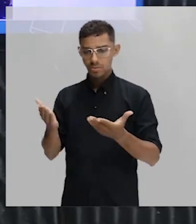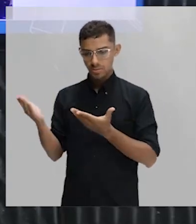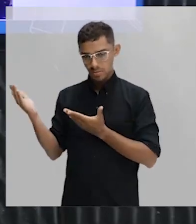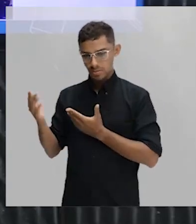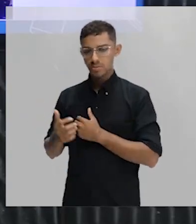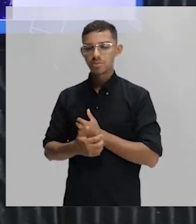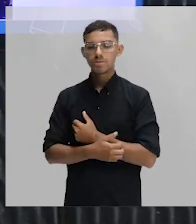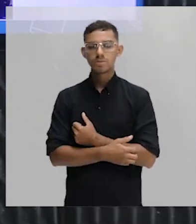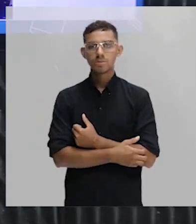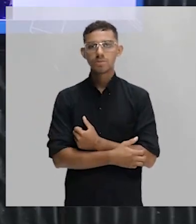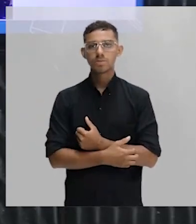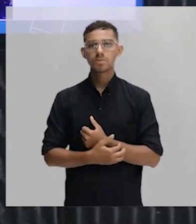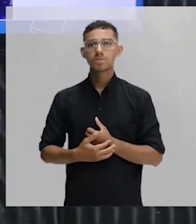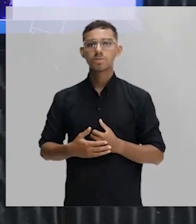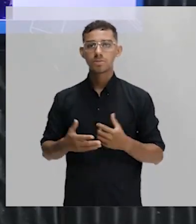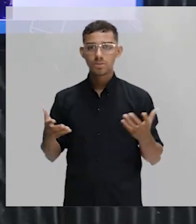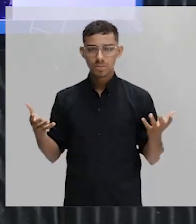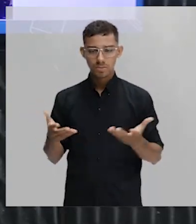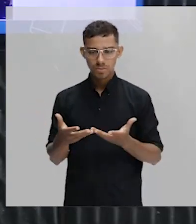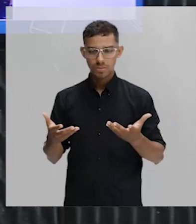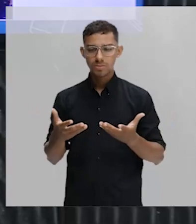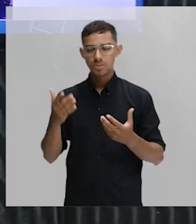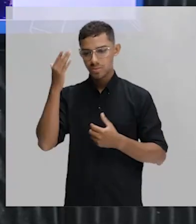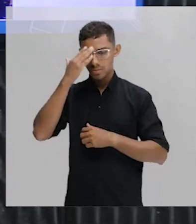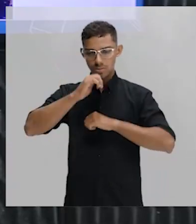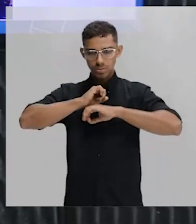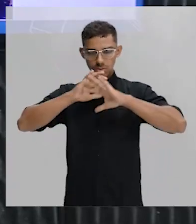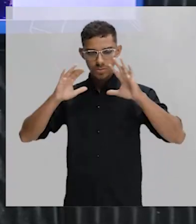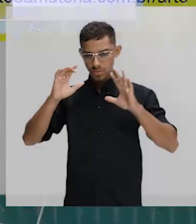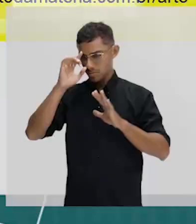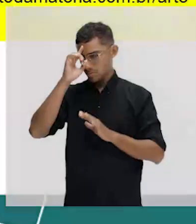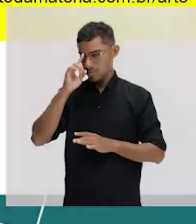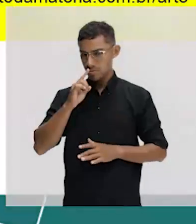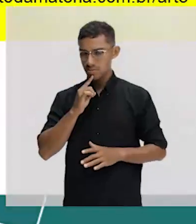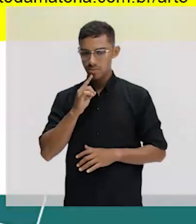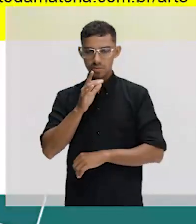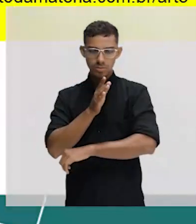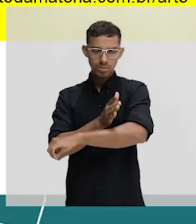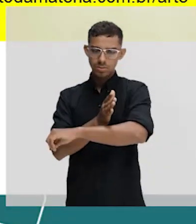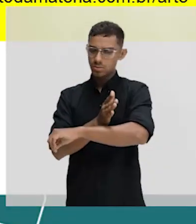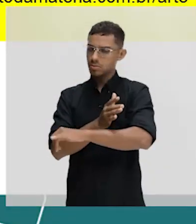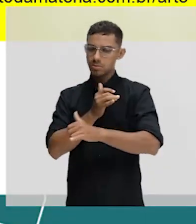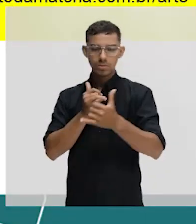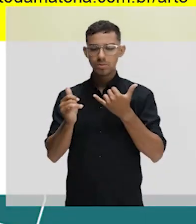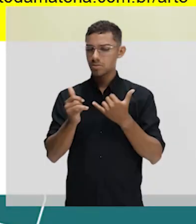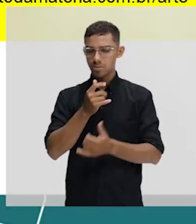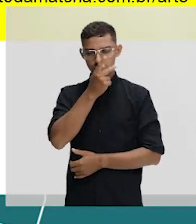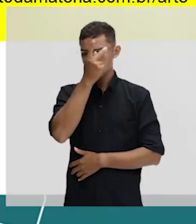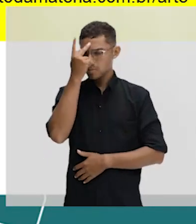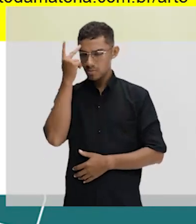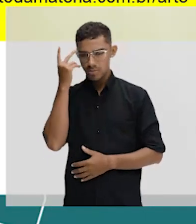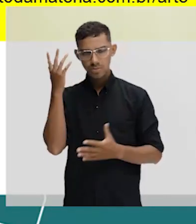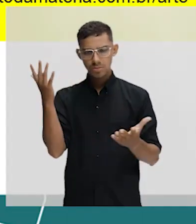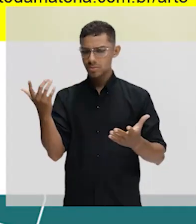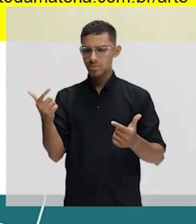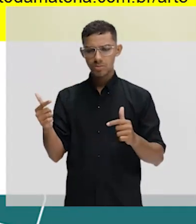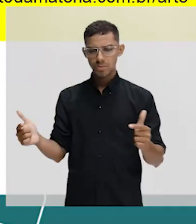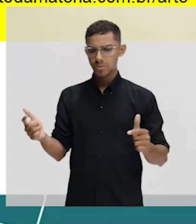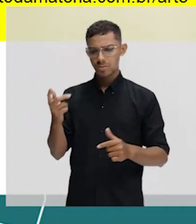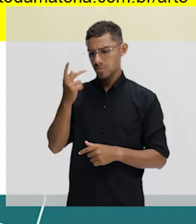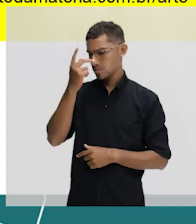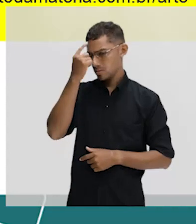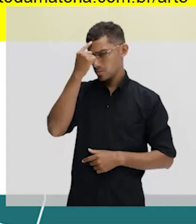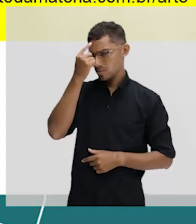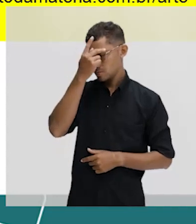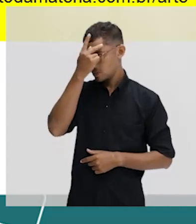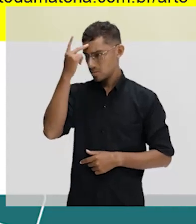isso aqui. Agora eu entendi por que essas imagens medievais, elas não parecem com pessoas... Será que não tinham pessoas que não soubessem,